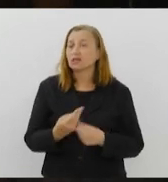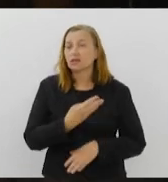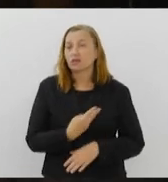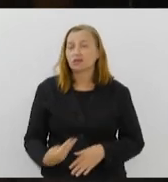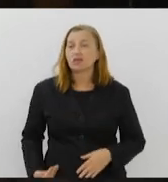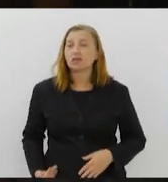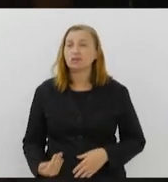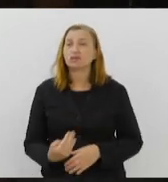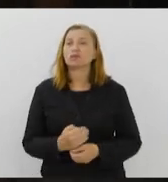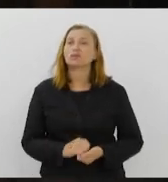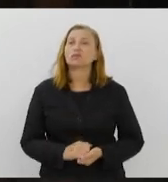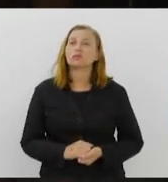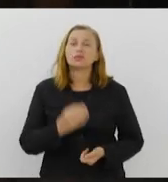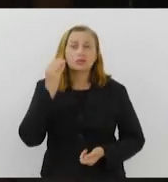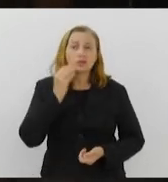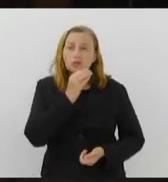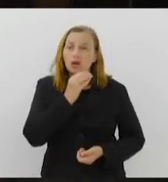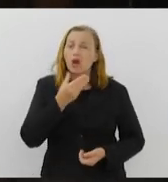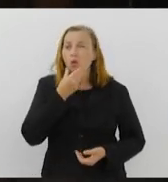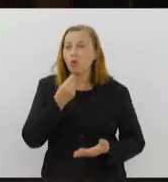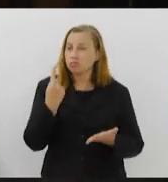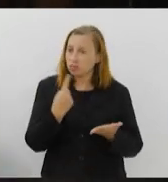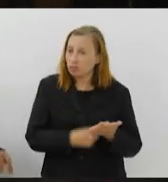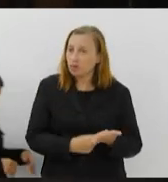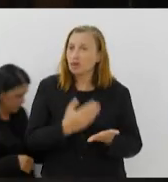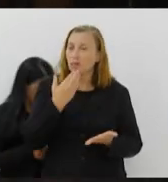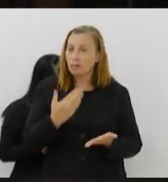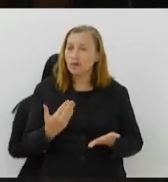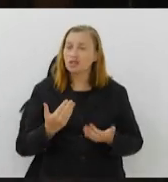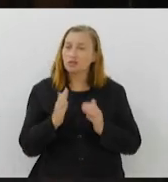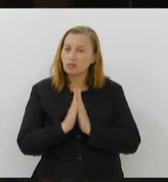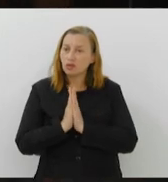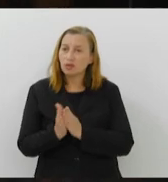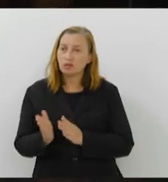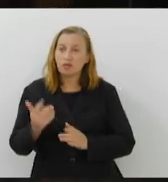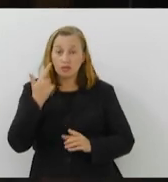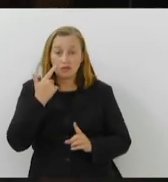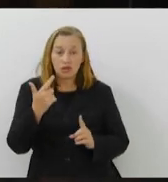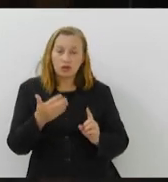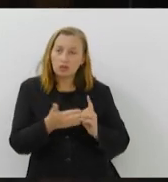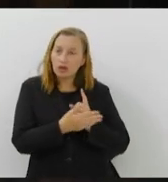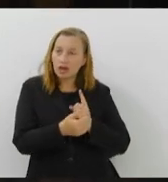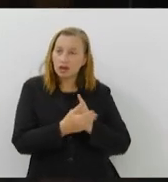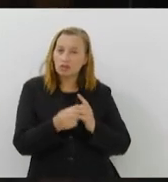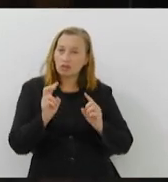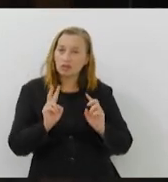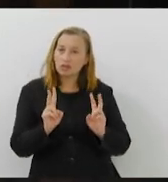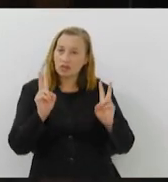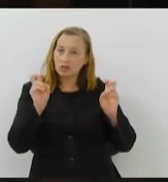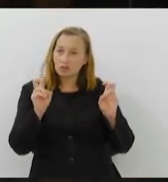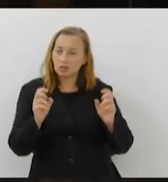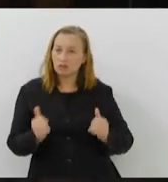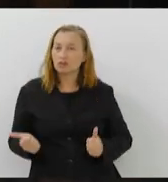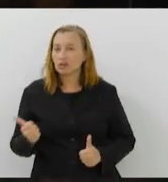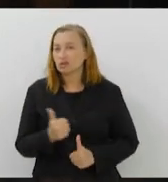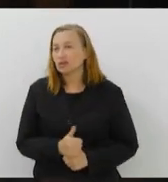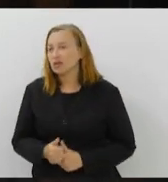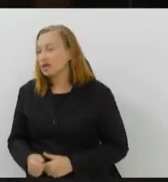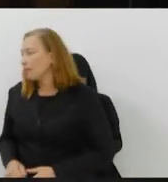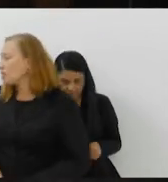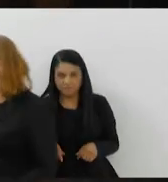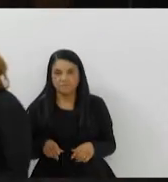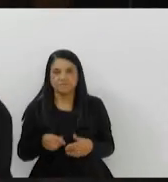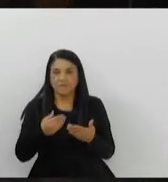Cláudio Castro, que é um homem comprometido, eu peço a gentileza, vamos olhar com carinho essa questão e abrir uma agenda para que a gente